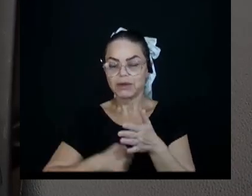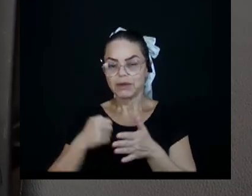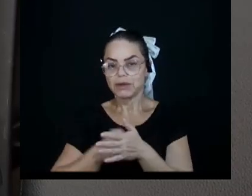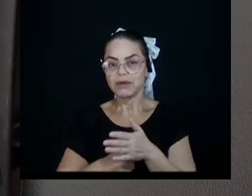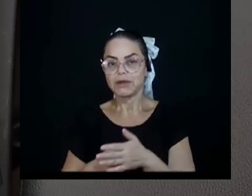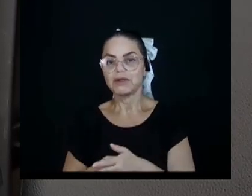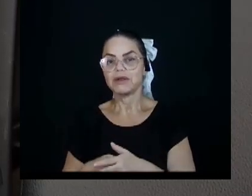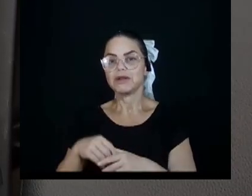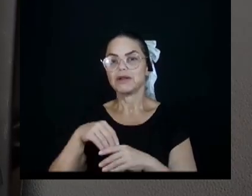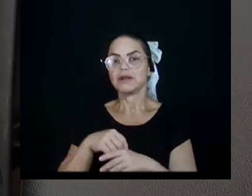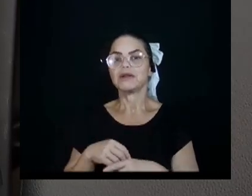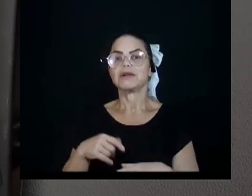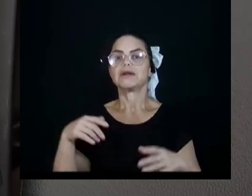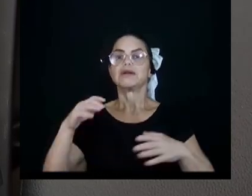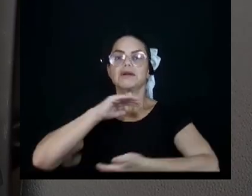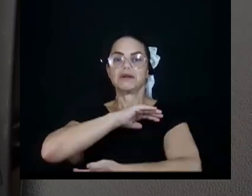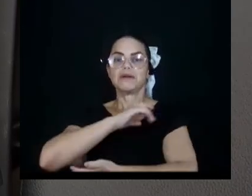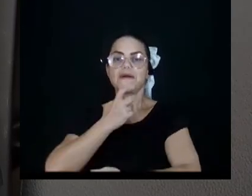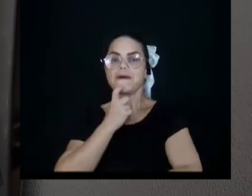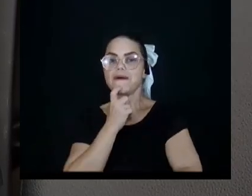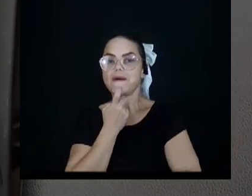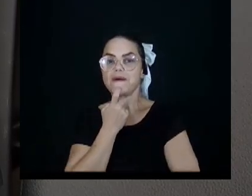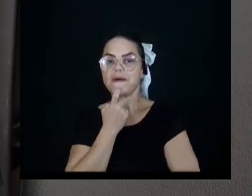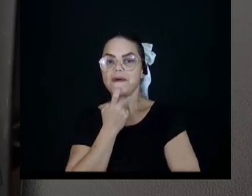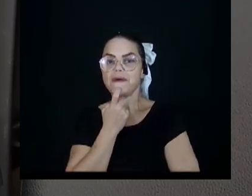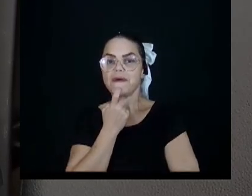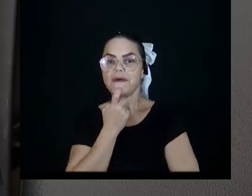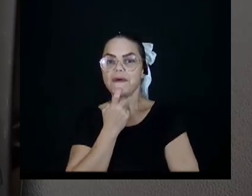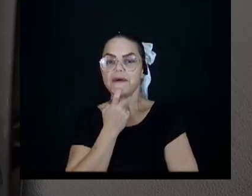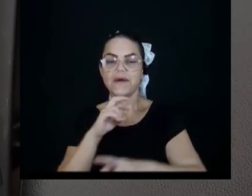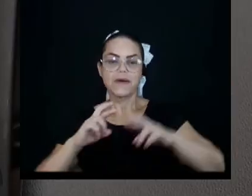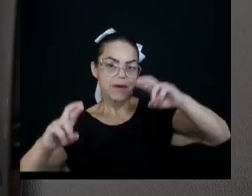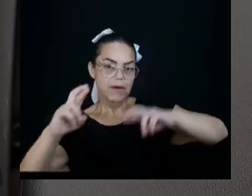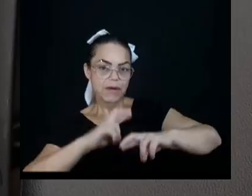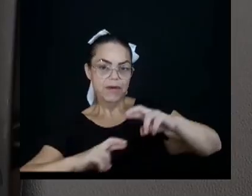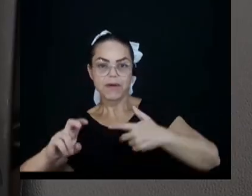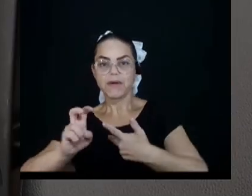Câmara cumpra a sua função de fiscalizar o Poder Executivo.